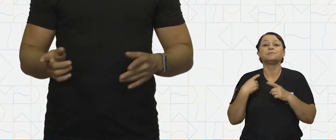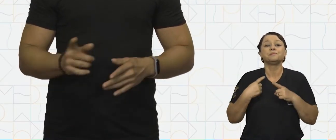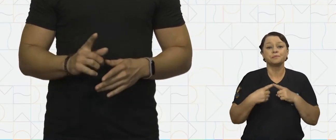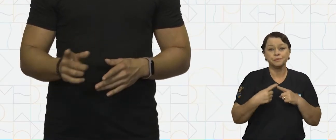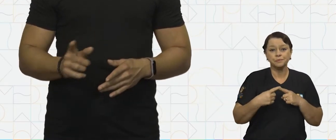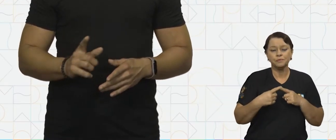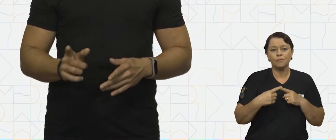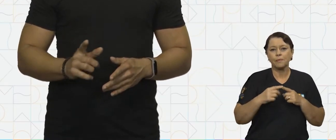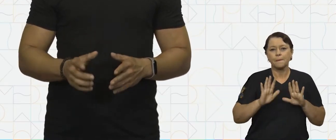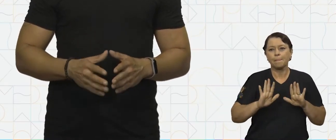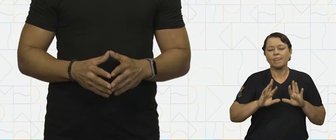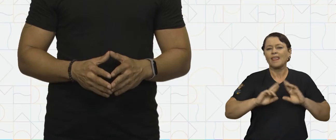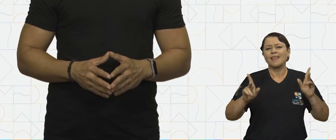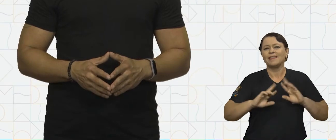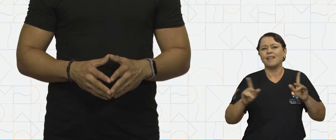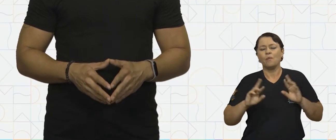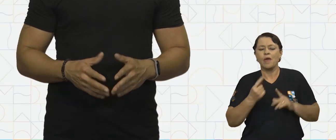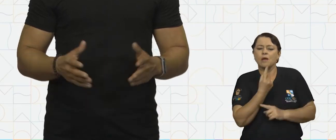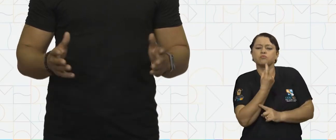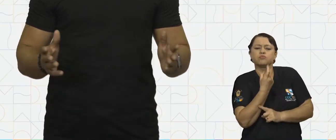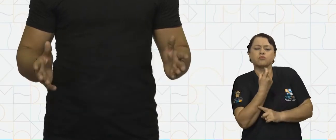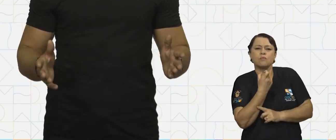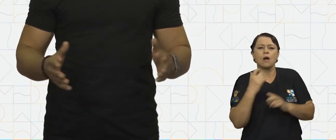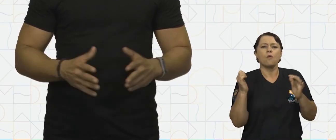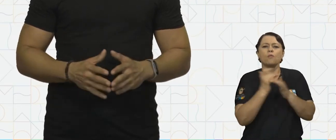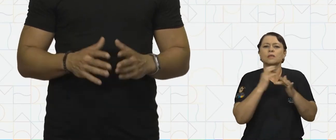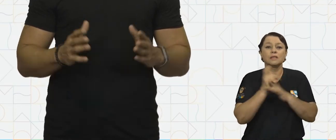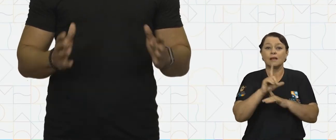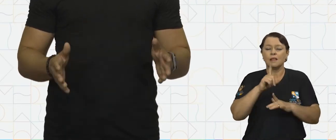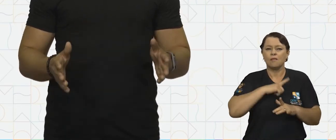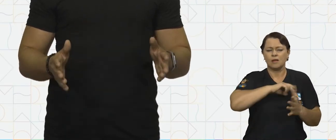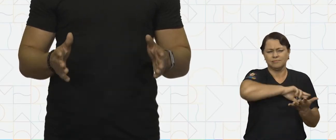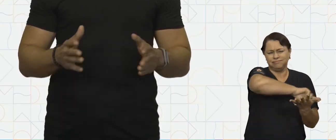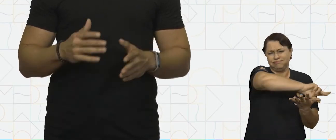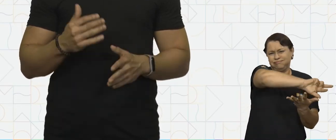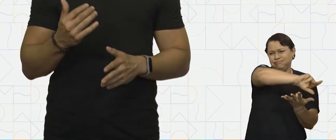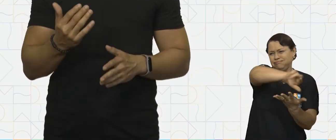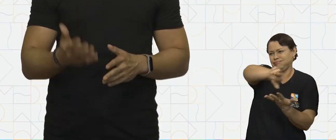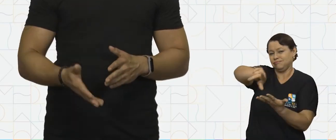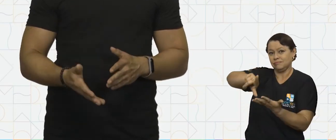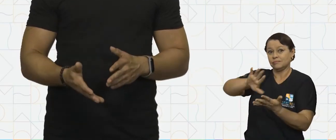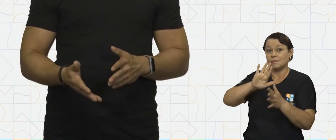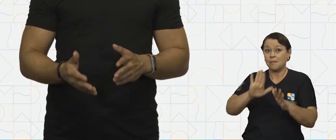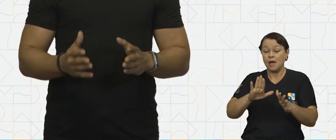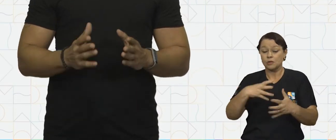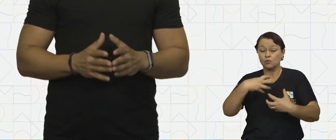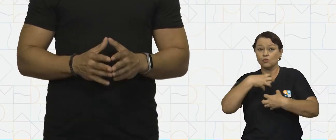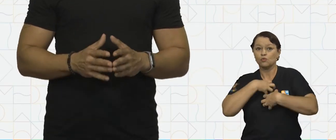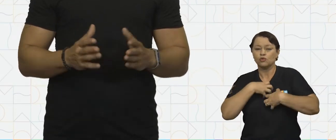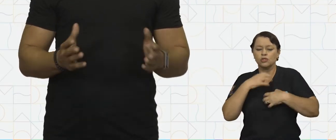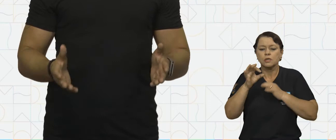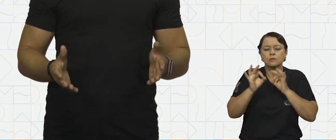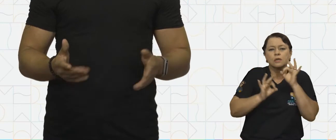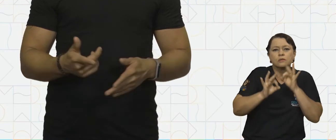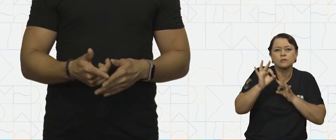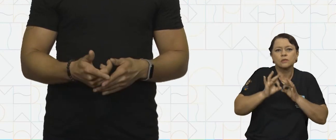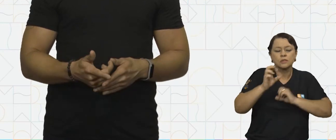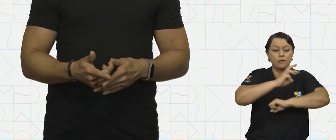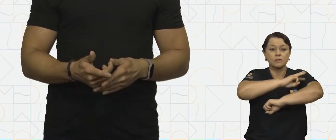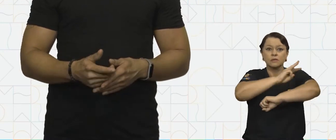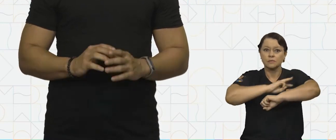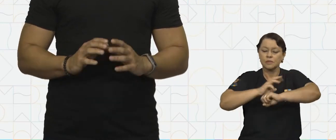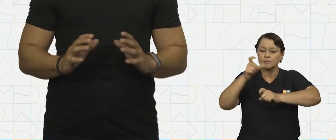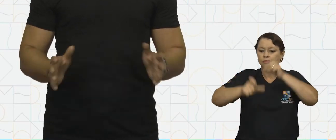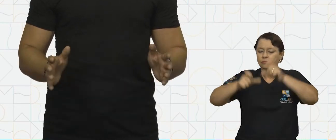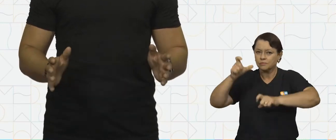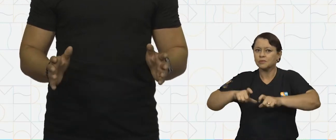porque não era uma única cidade, eram dezenas. A forma com que eles se organizaram dá aos mesopotâmios essa